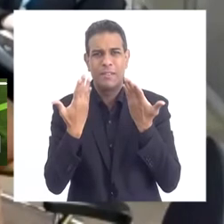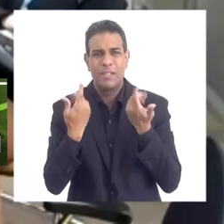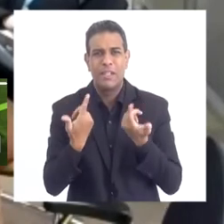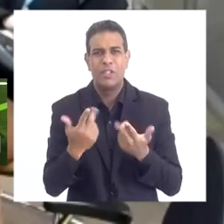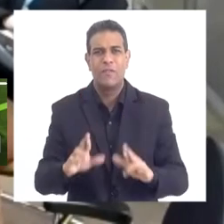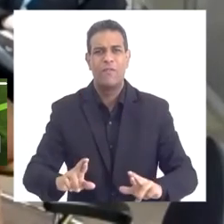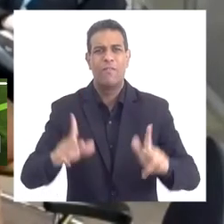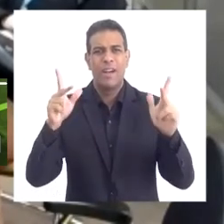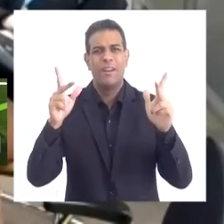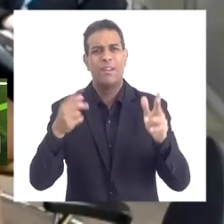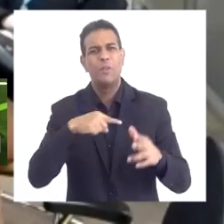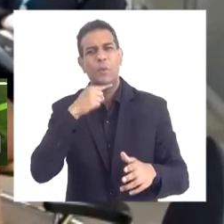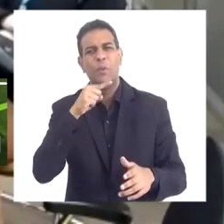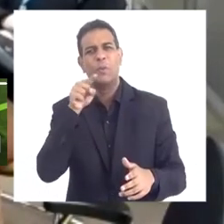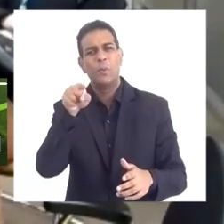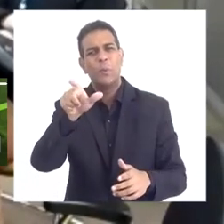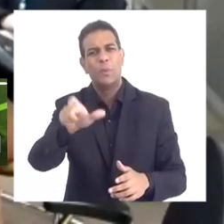dúvida.